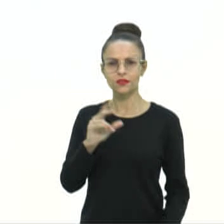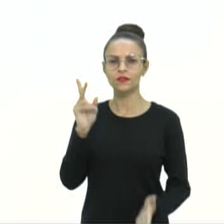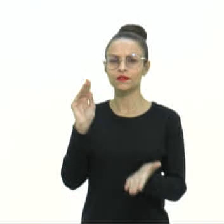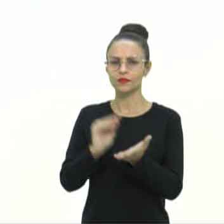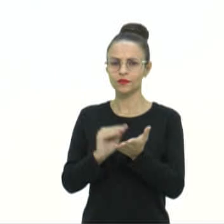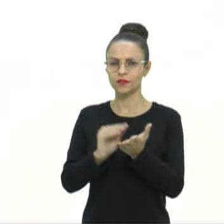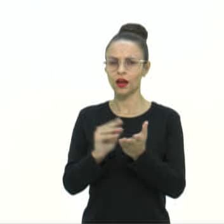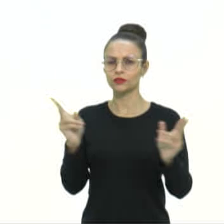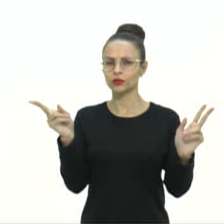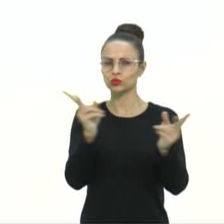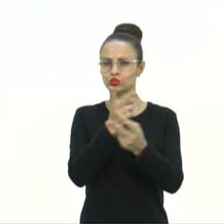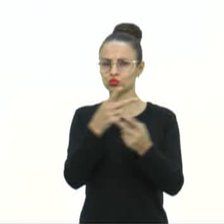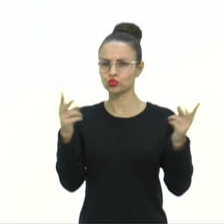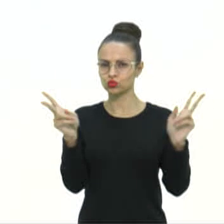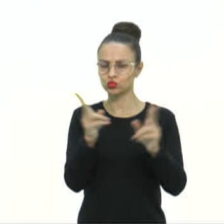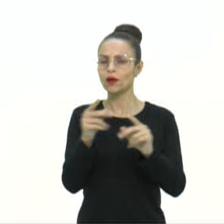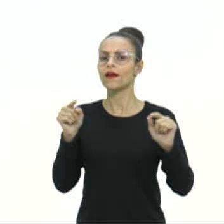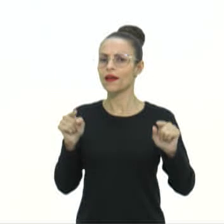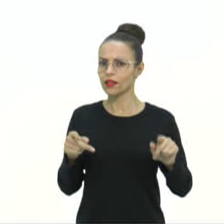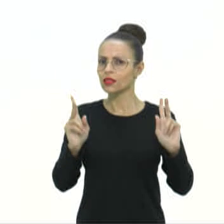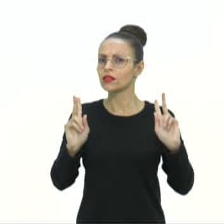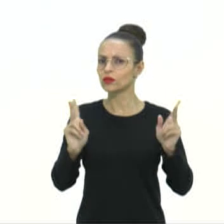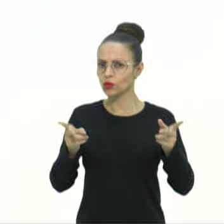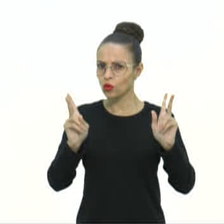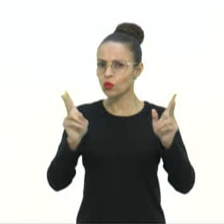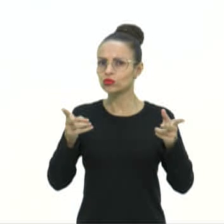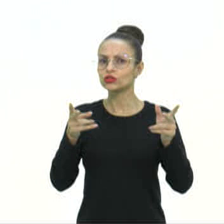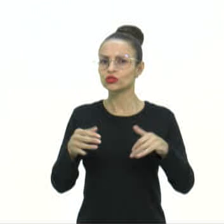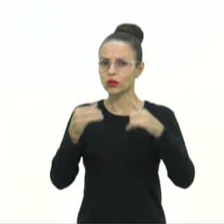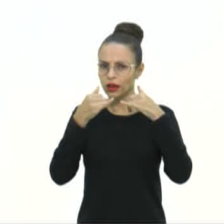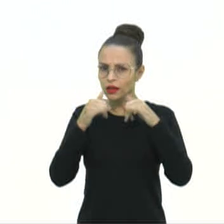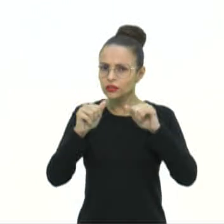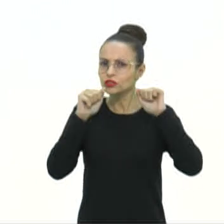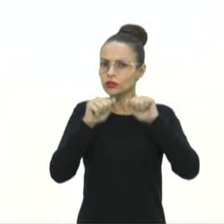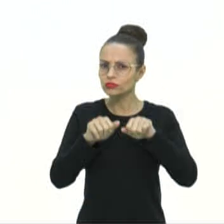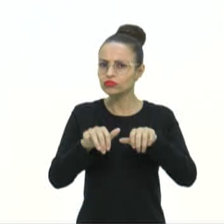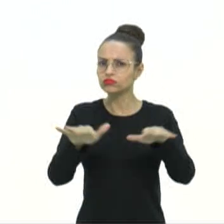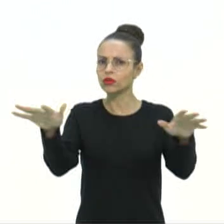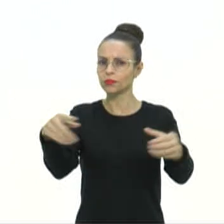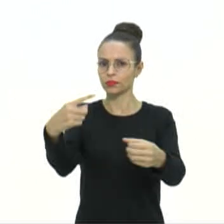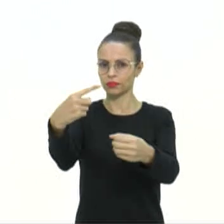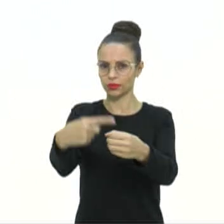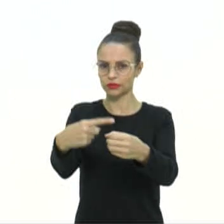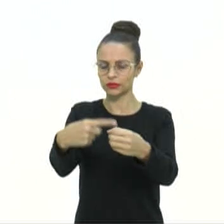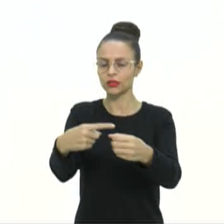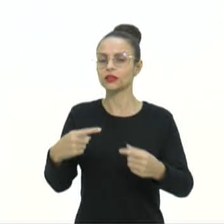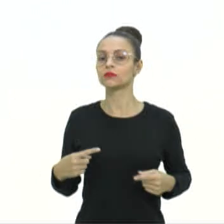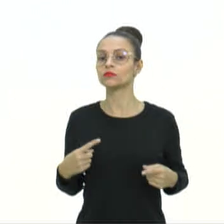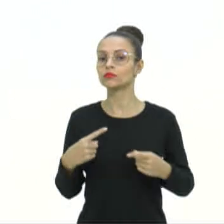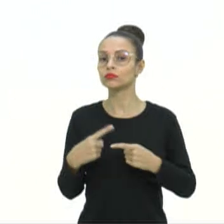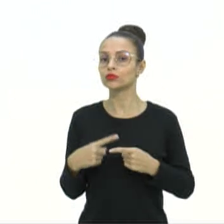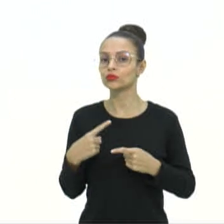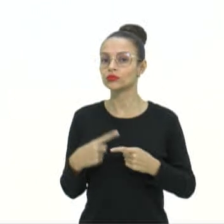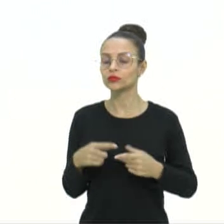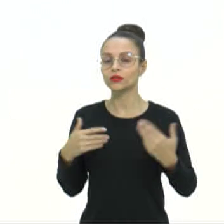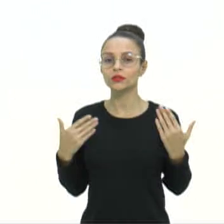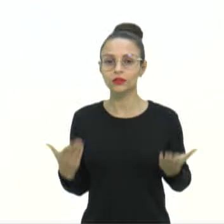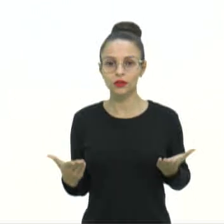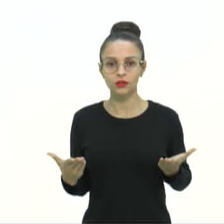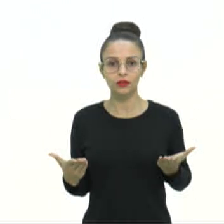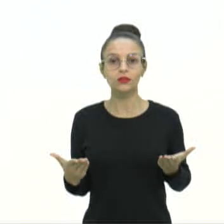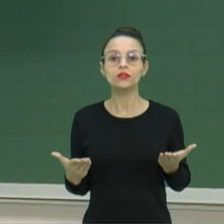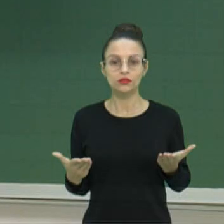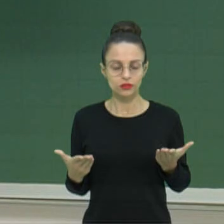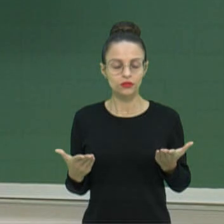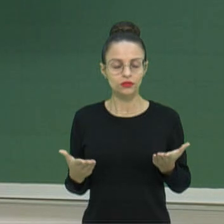curtos períodos, a estação continua abastecendo a cidade. Ele está afirmando isso, né? Onde está instalada. Por quê? Pois,